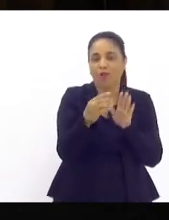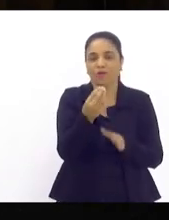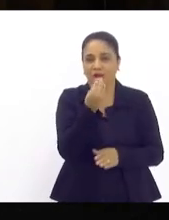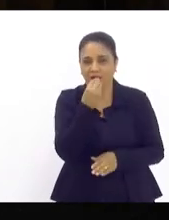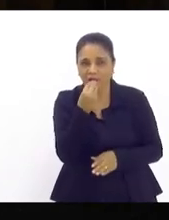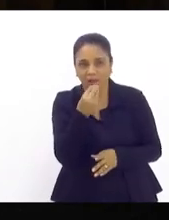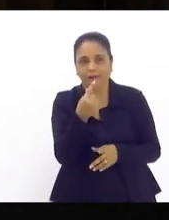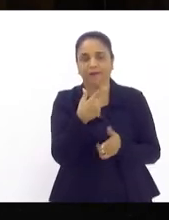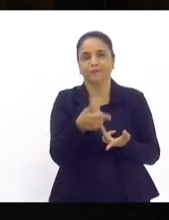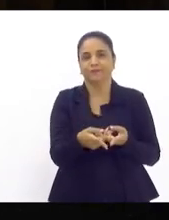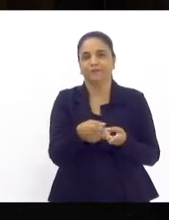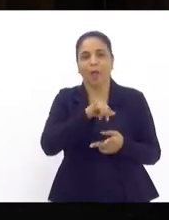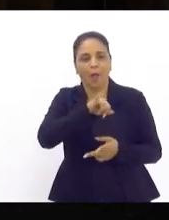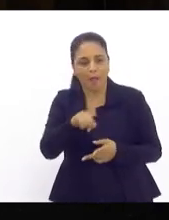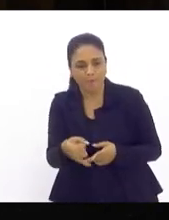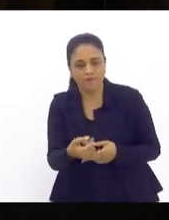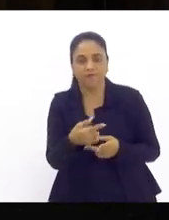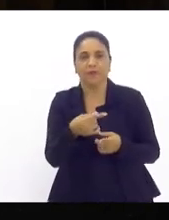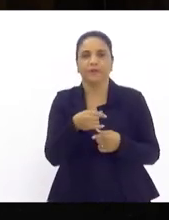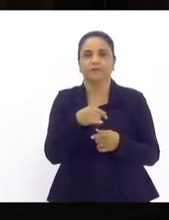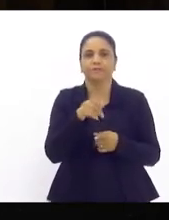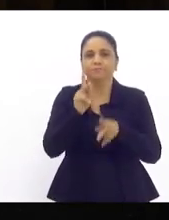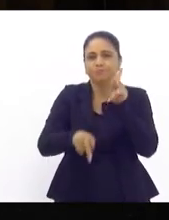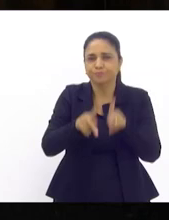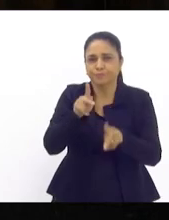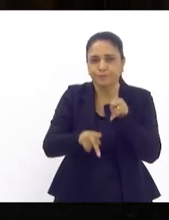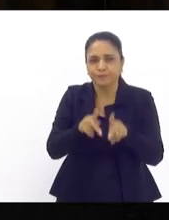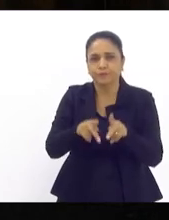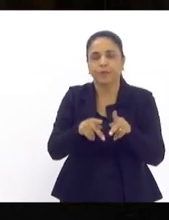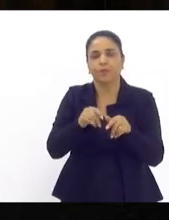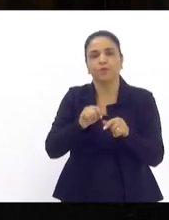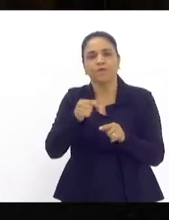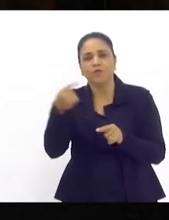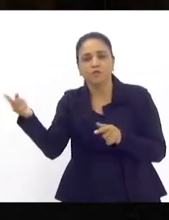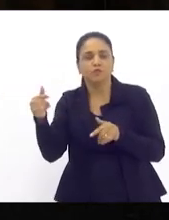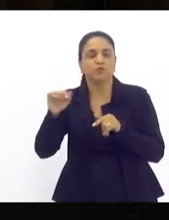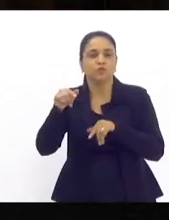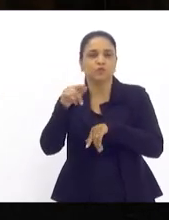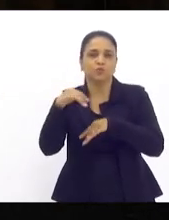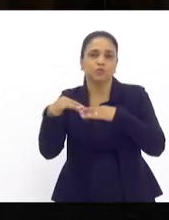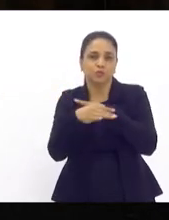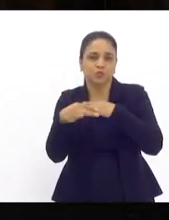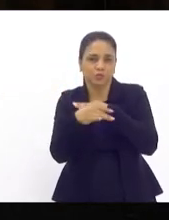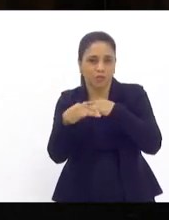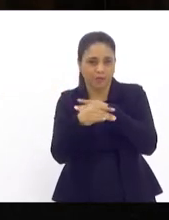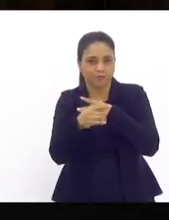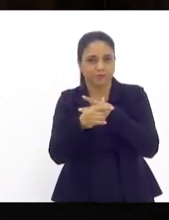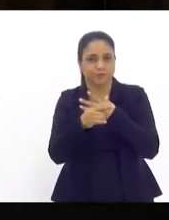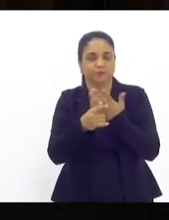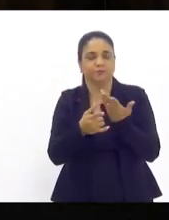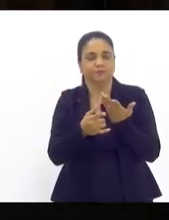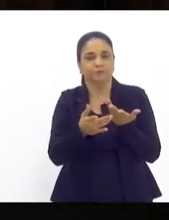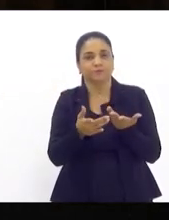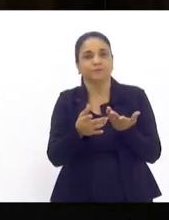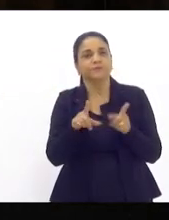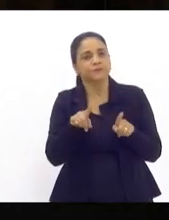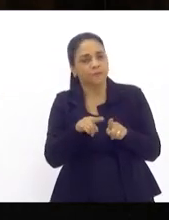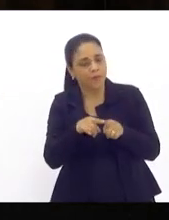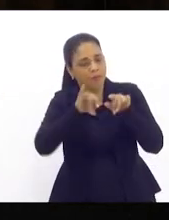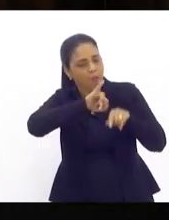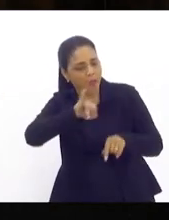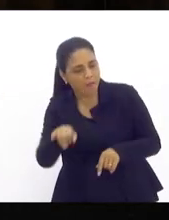da população imigrante, como também de outros estados. Vamos seguir apontando e falando dessa